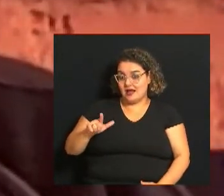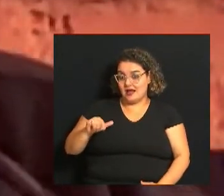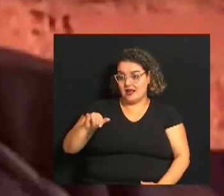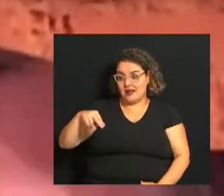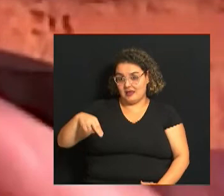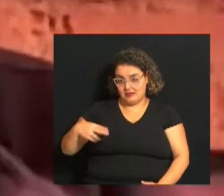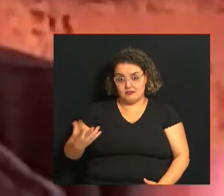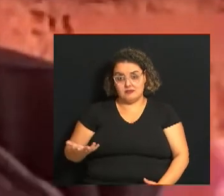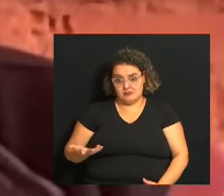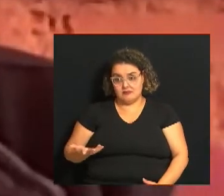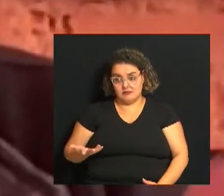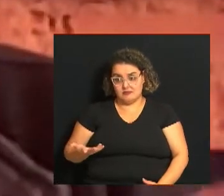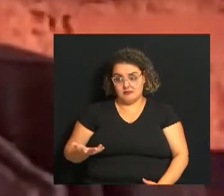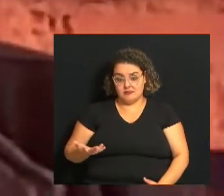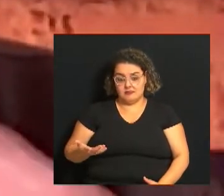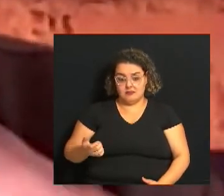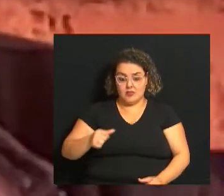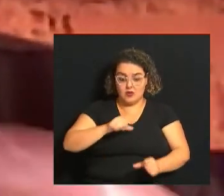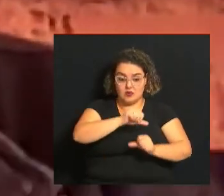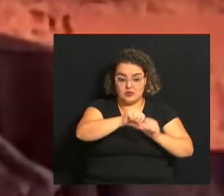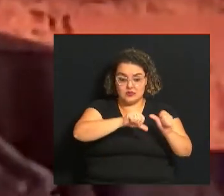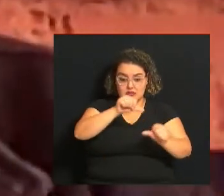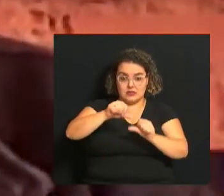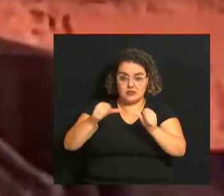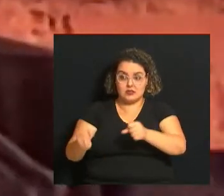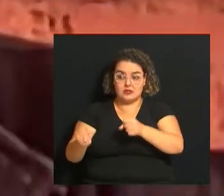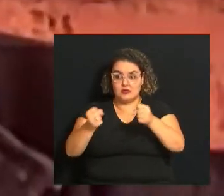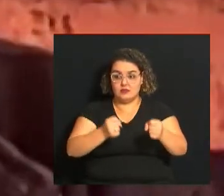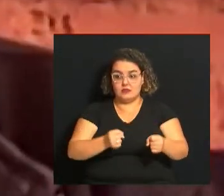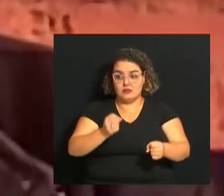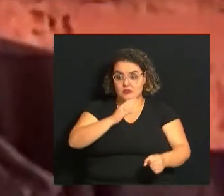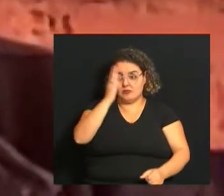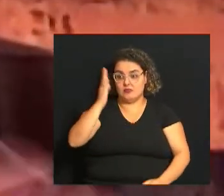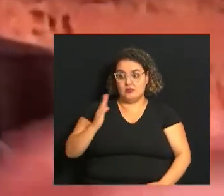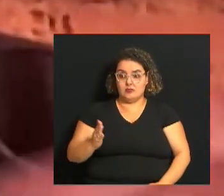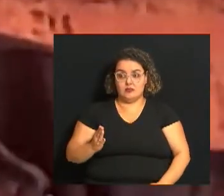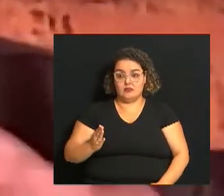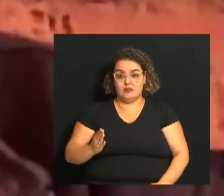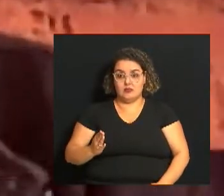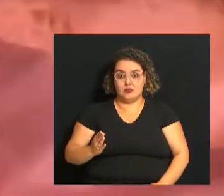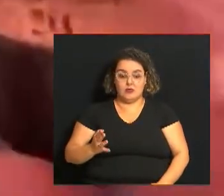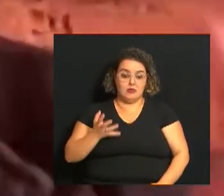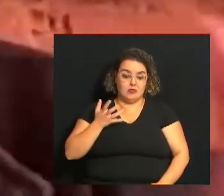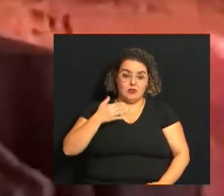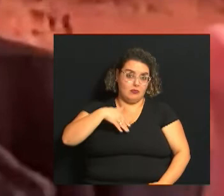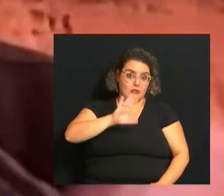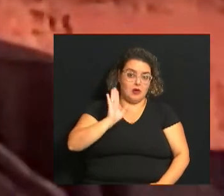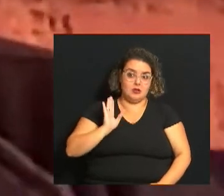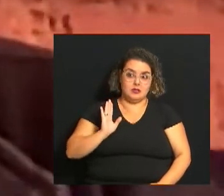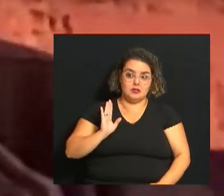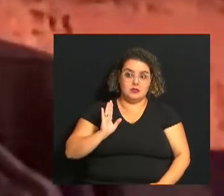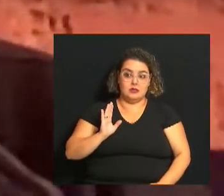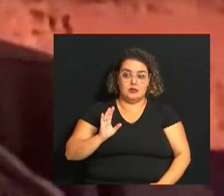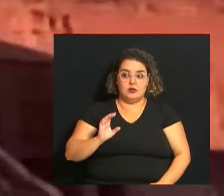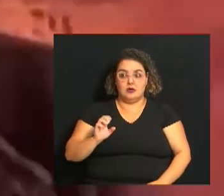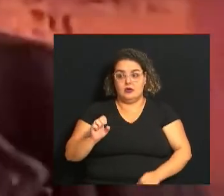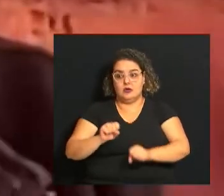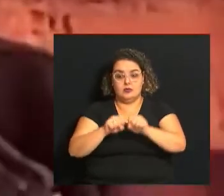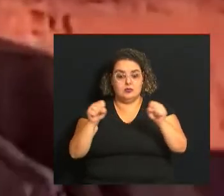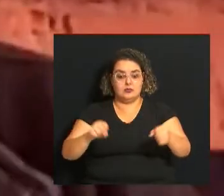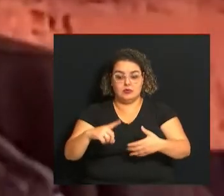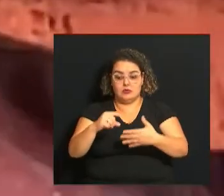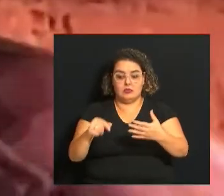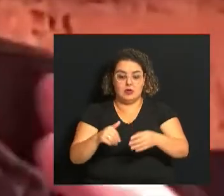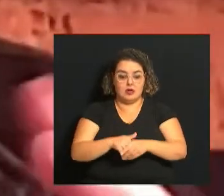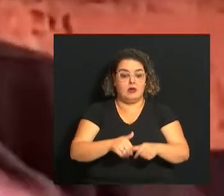a alternância do poder, que aqui no Brasil também se resiste, né? Um não quer passar mais para o outro, já estão questionando o sistema eleitoral, não vale,